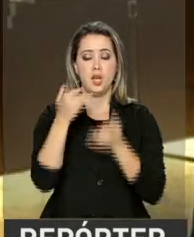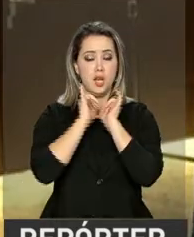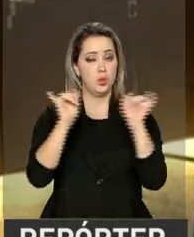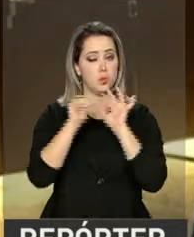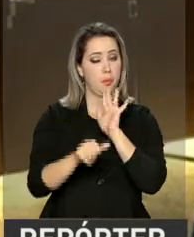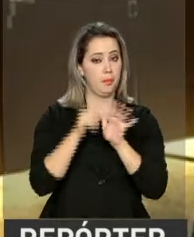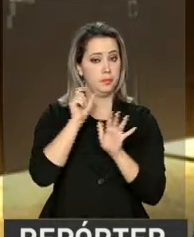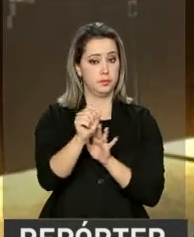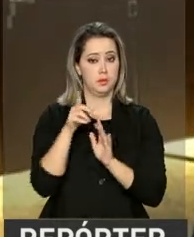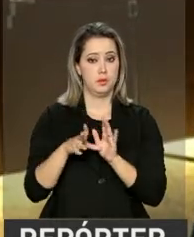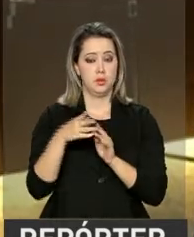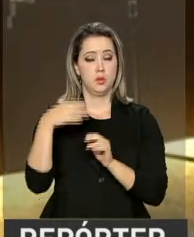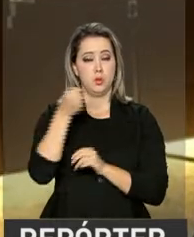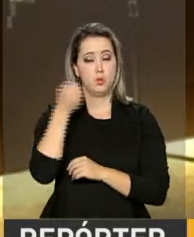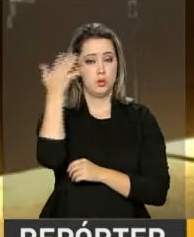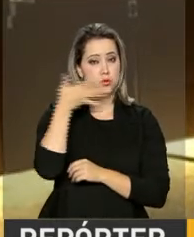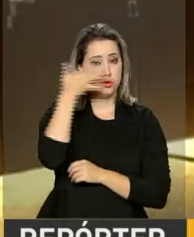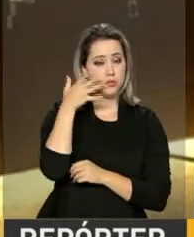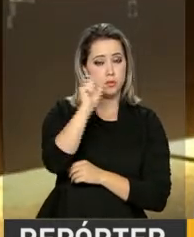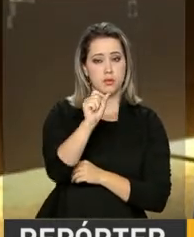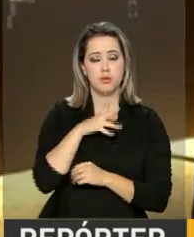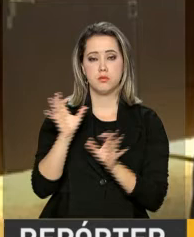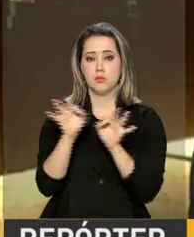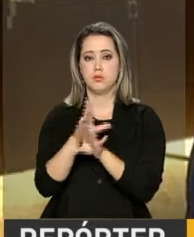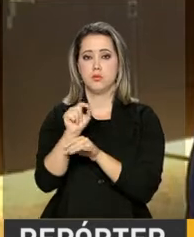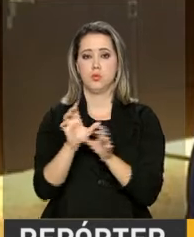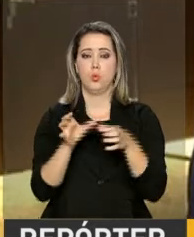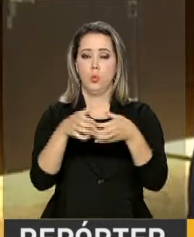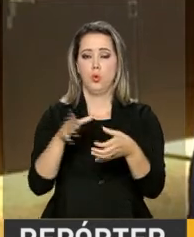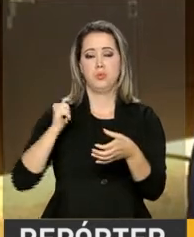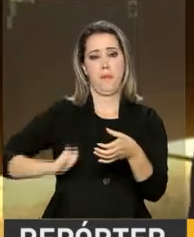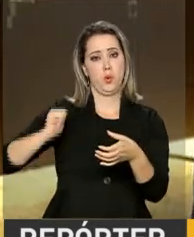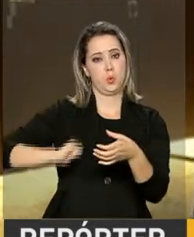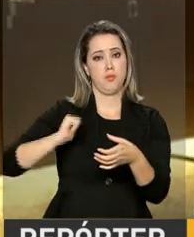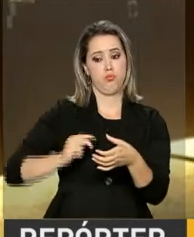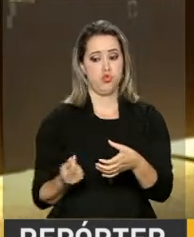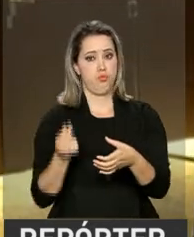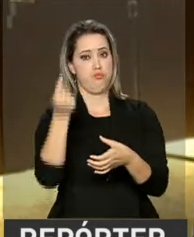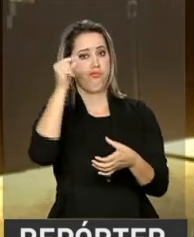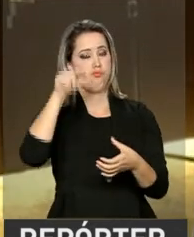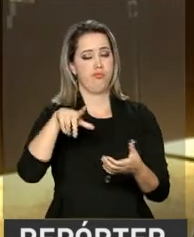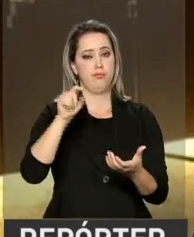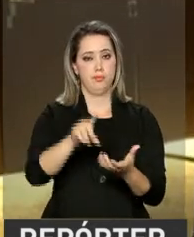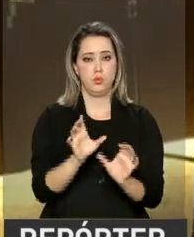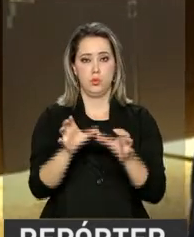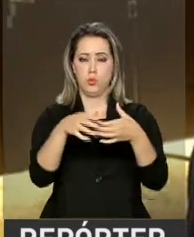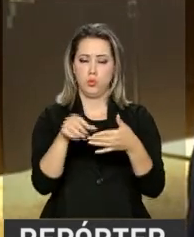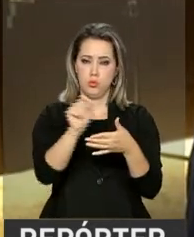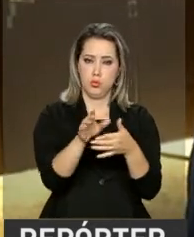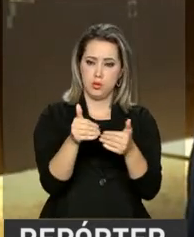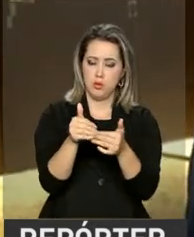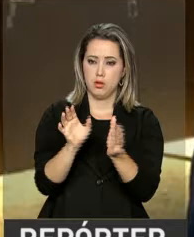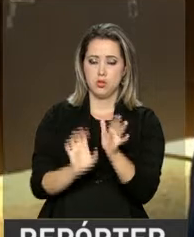primeira mão durante a palestra de encerramento do evento organizado pela bolsa de valores de são paulo a associação brasileira das companhias abertas